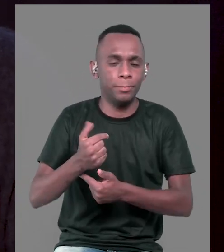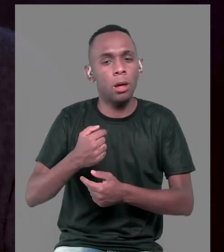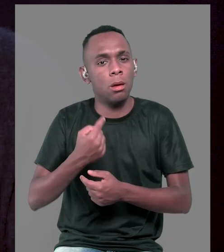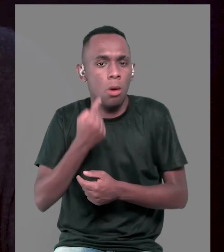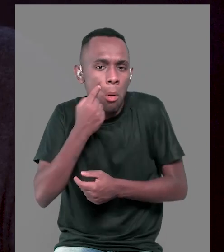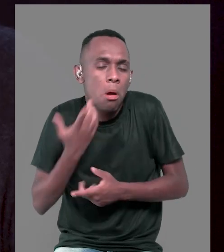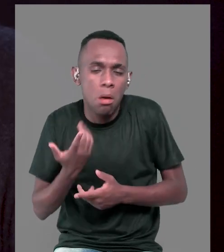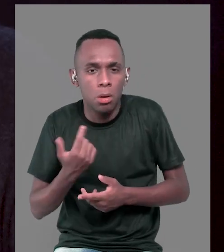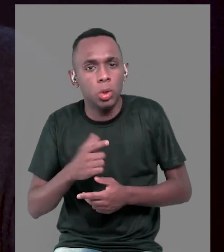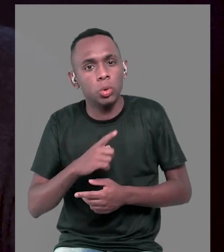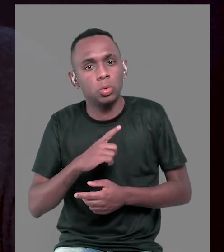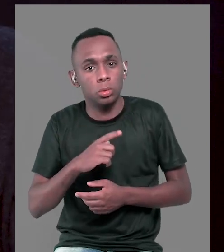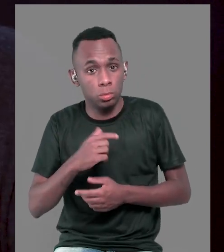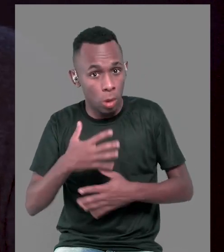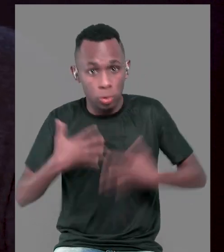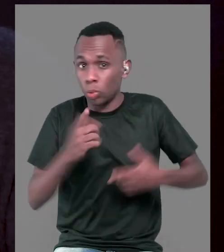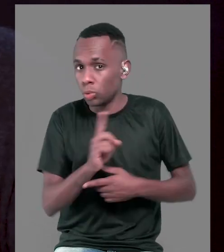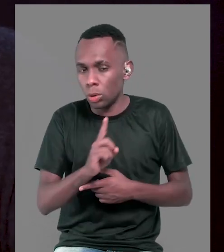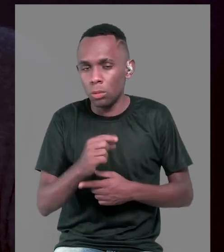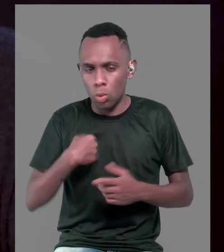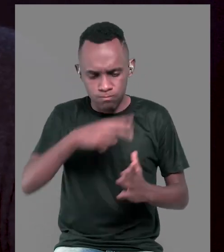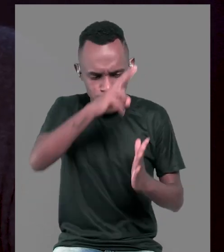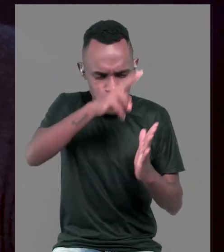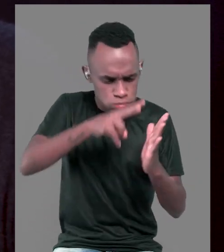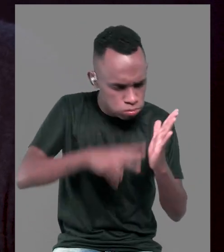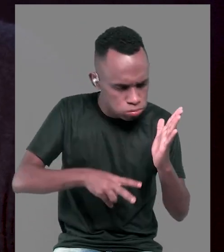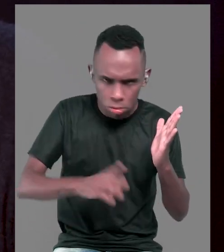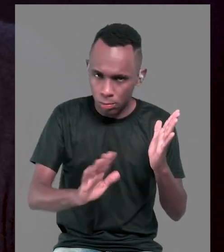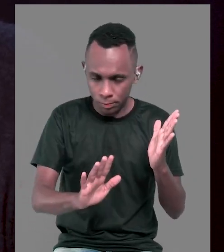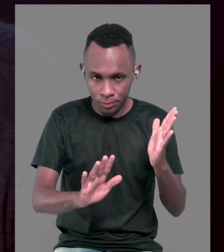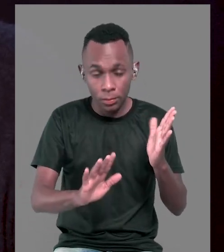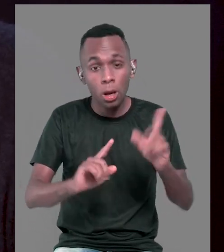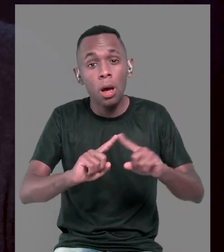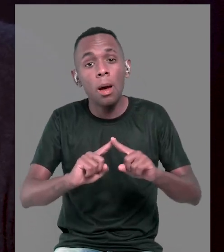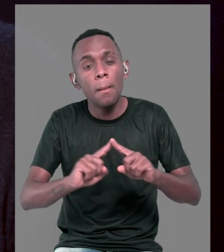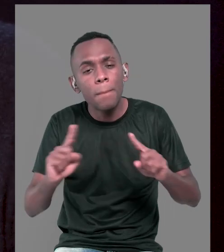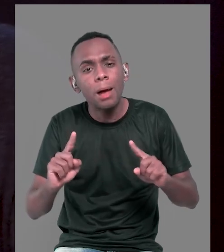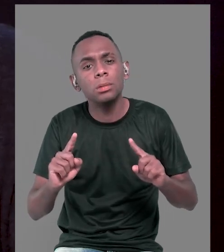aqui, não se assustem, porque eu não vou ler, mas são